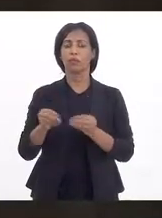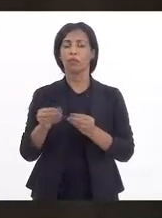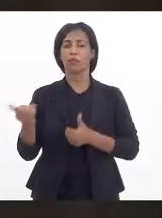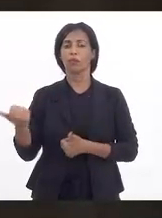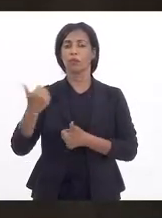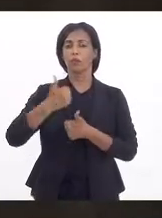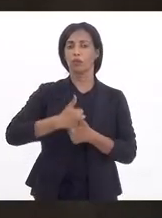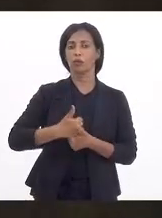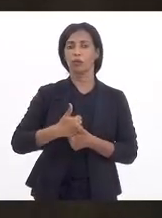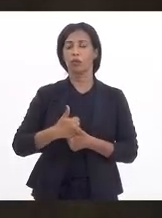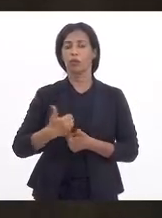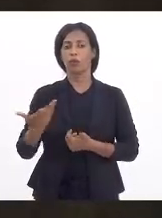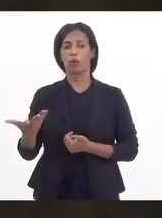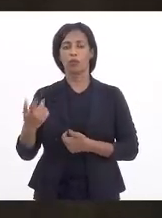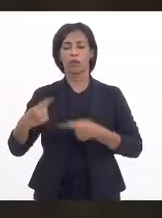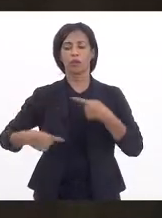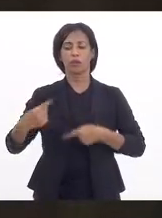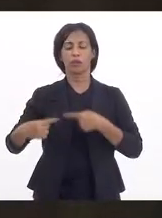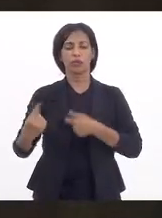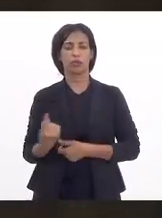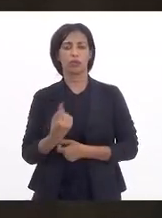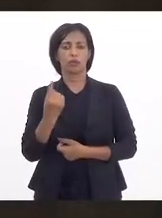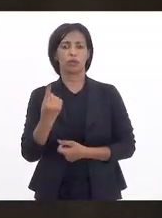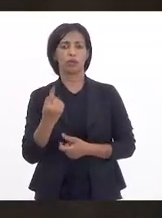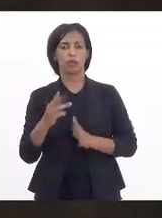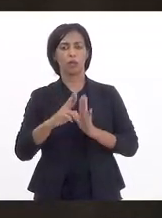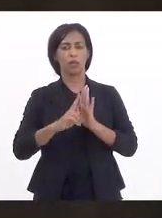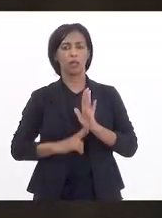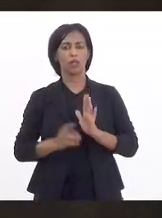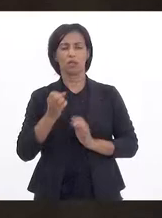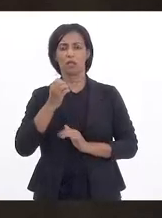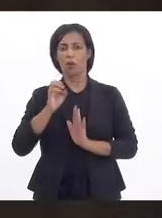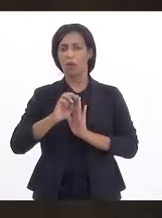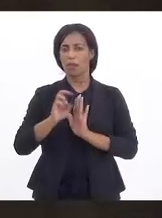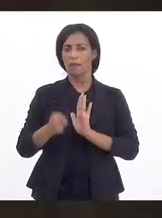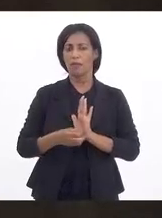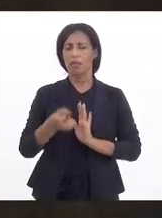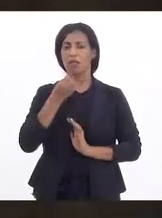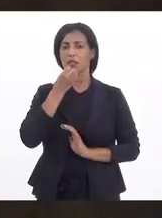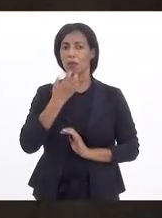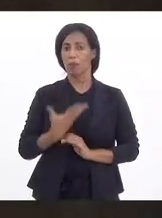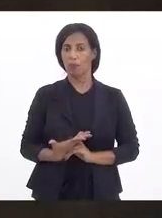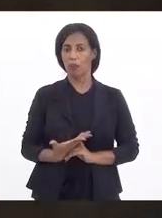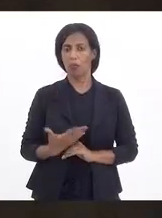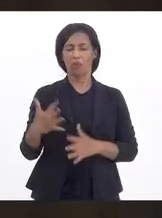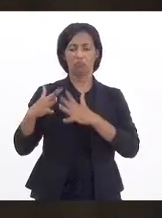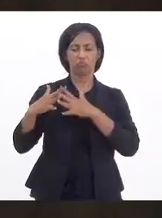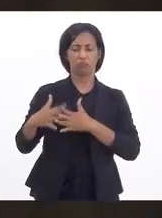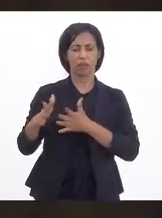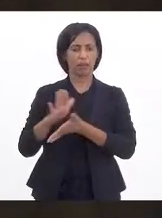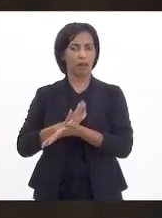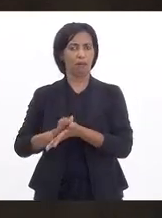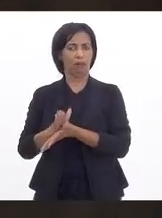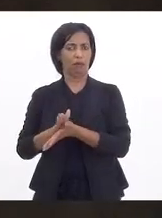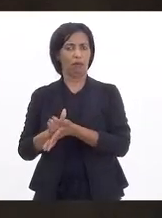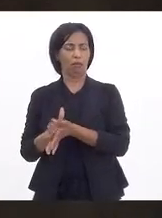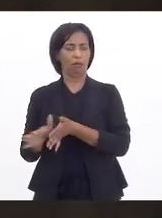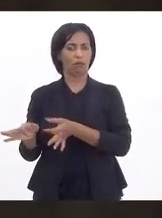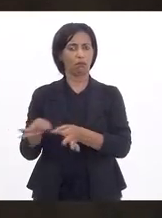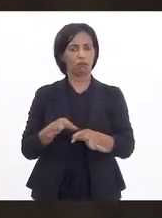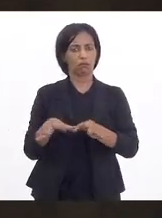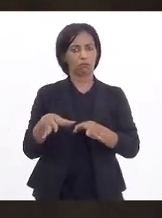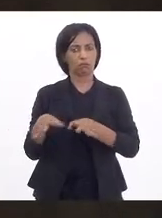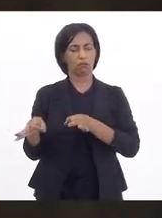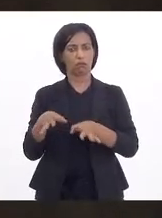para o substitutivo Como está a inscrição única pedindo forma final dia da são as emendas são boas Não há pelo contrário não atrapalha o projeto e